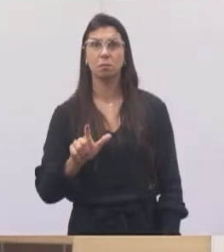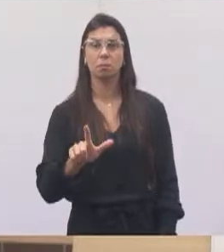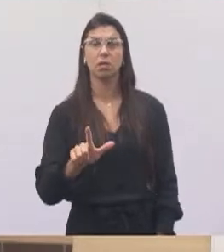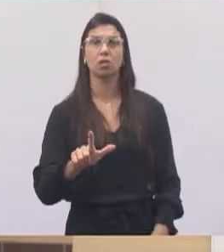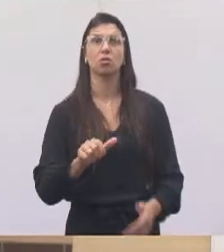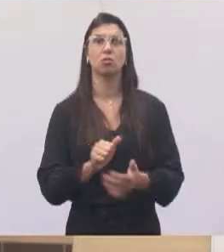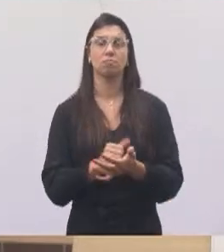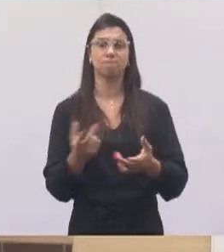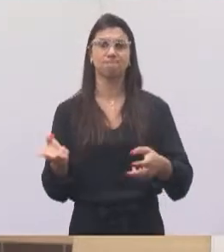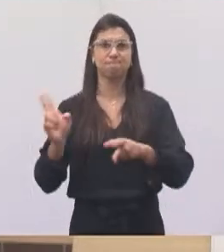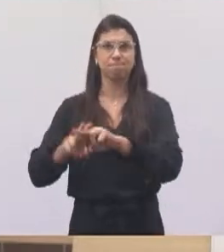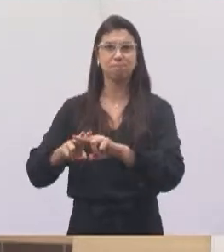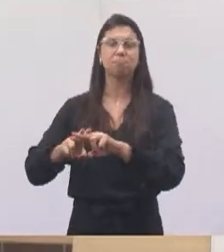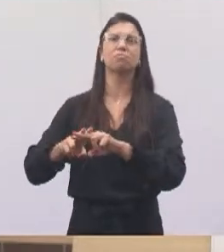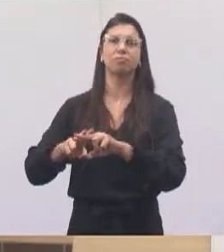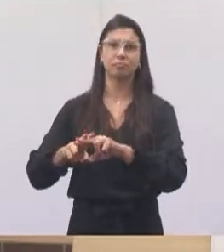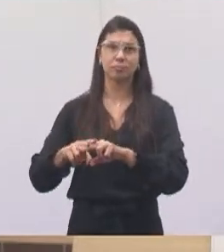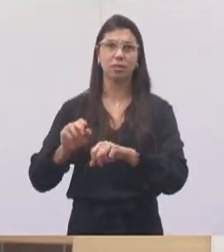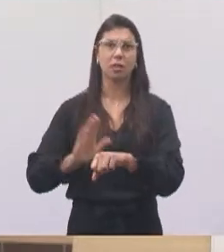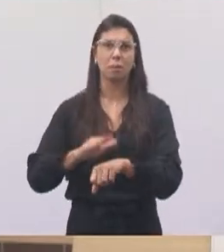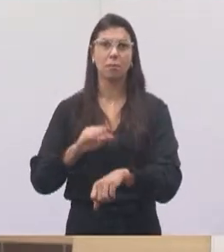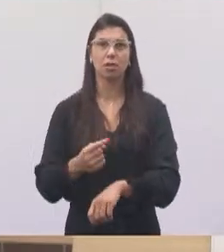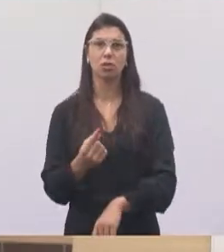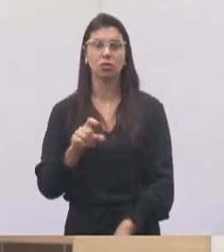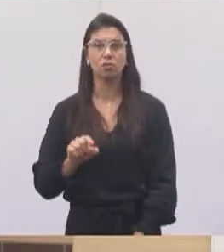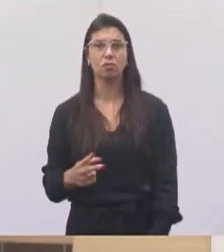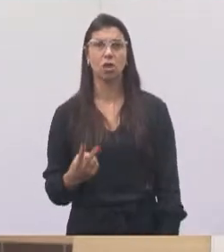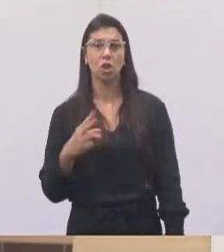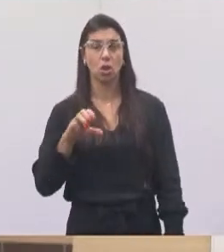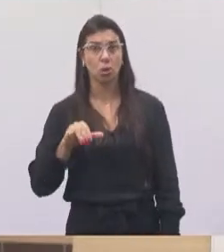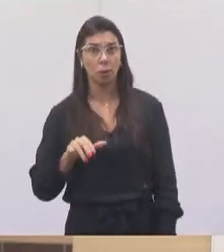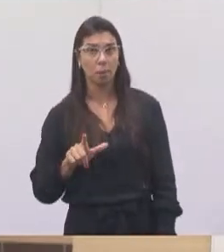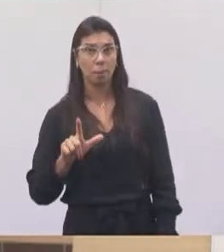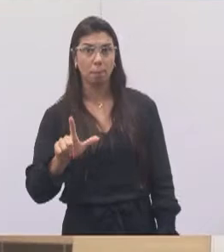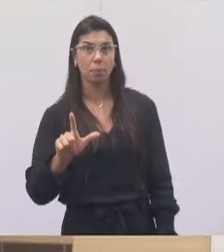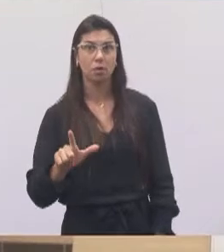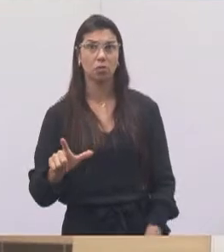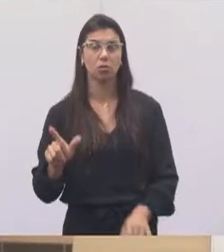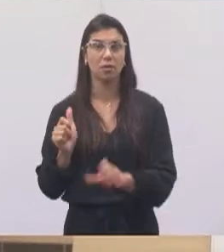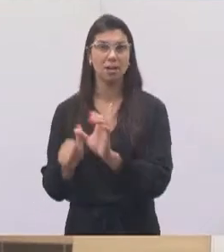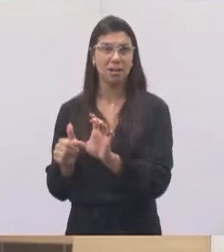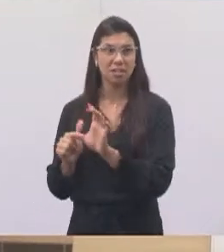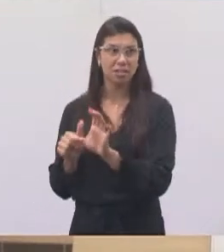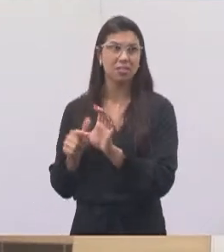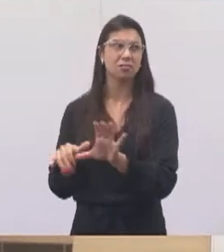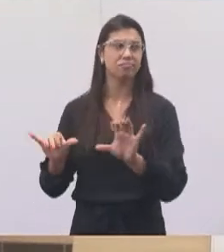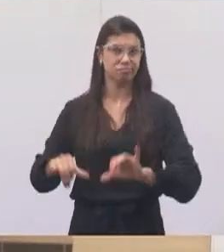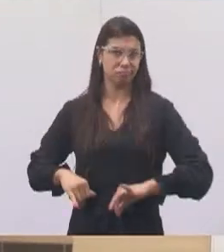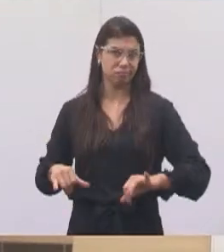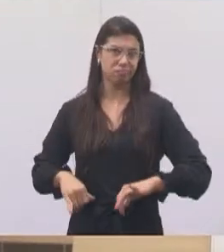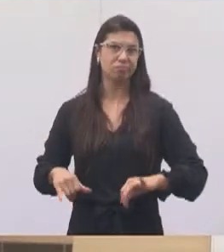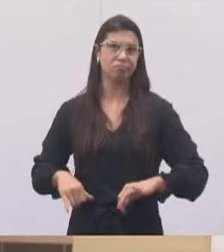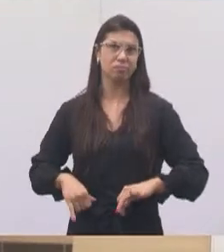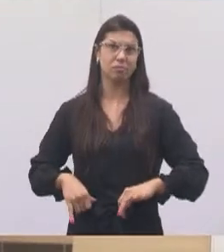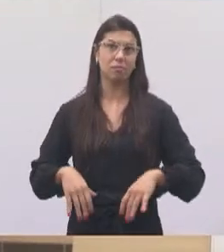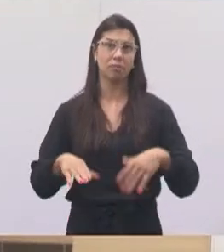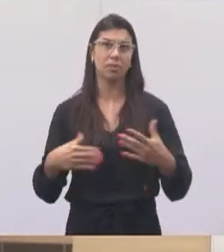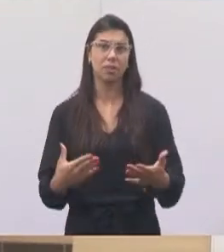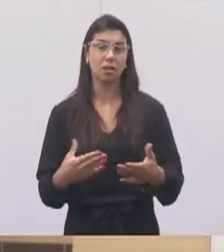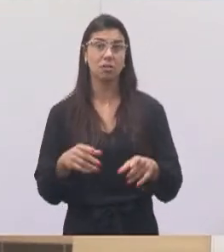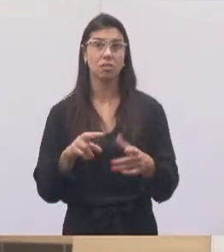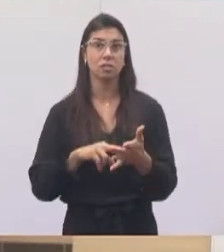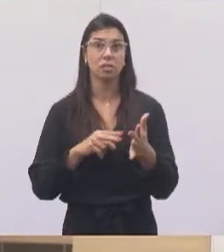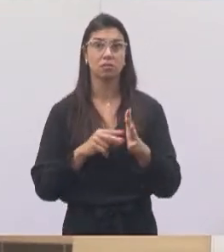julgamento e sentenciados, e mais de 1,2 mil igrejas ou centros cristãos foram depredados. Quer dizer, a